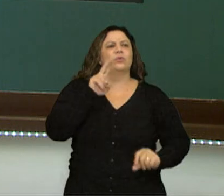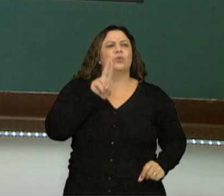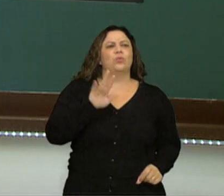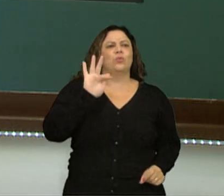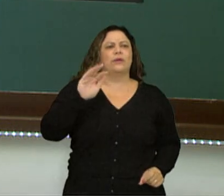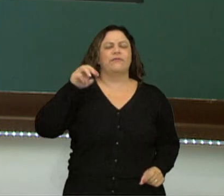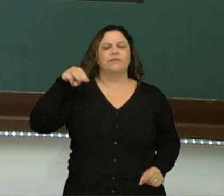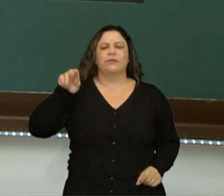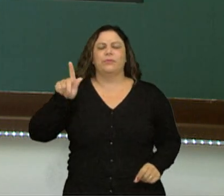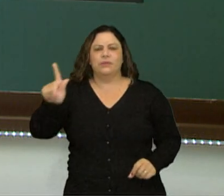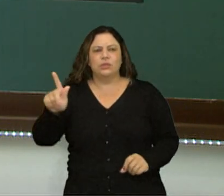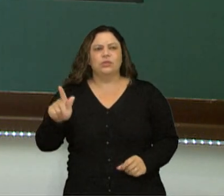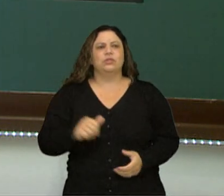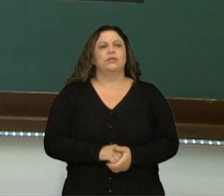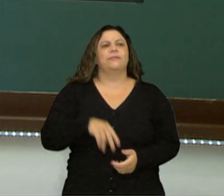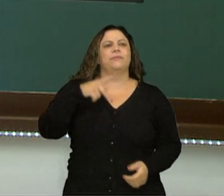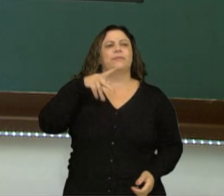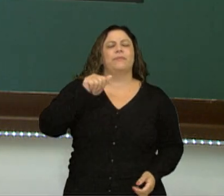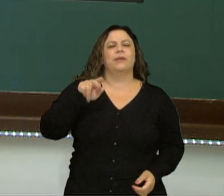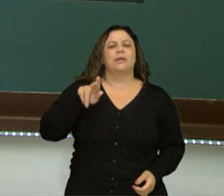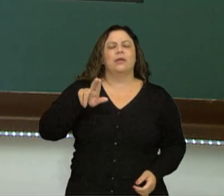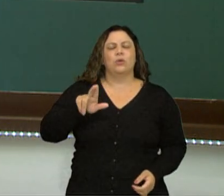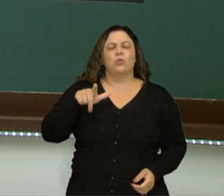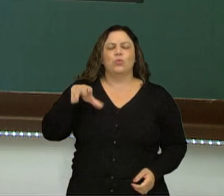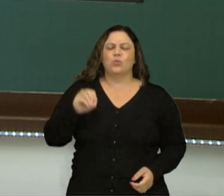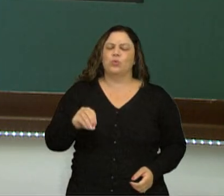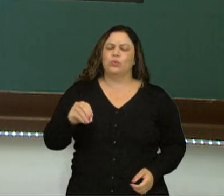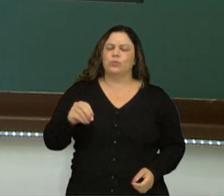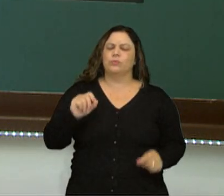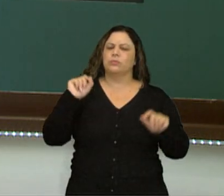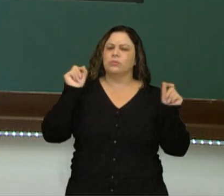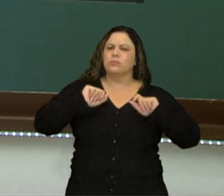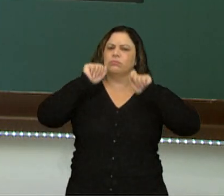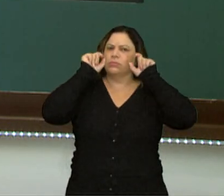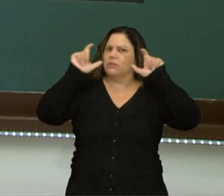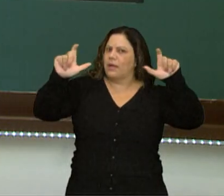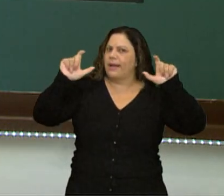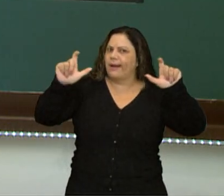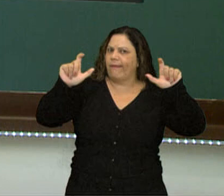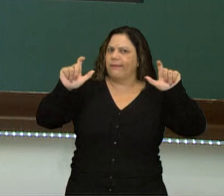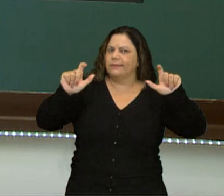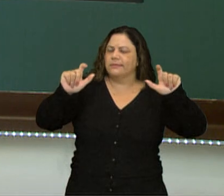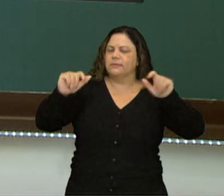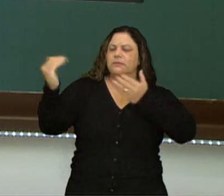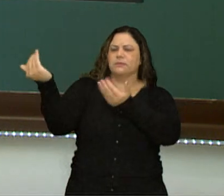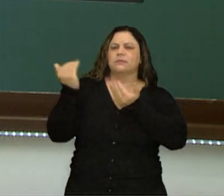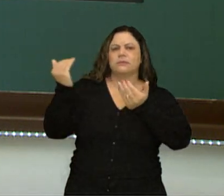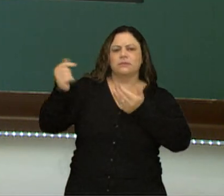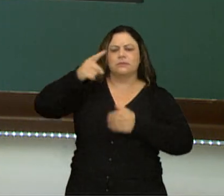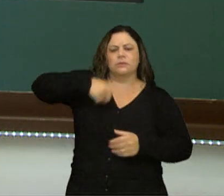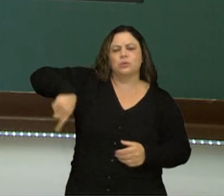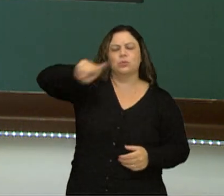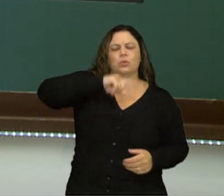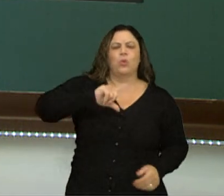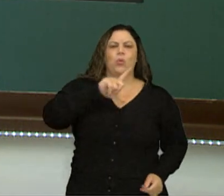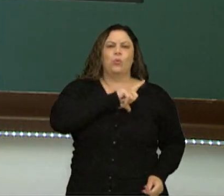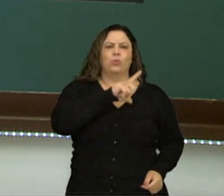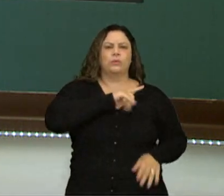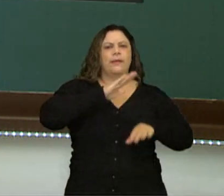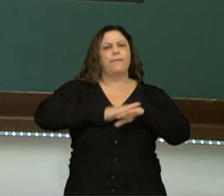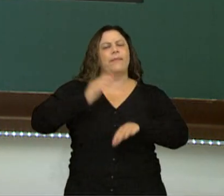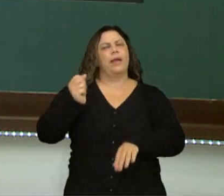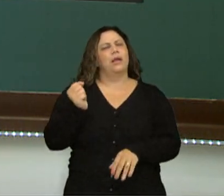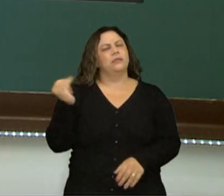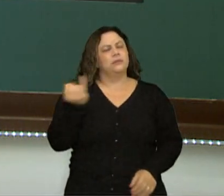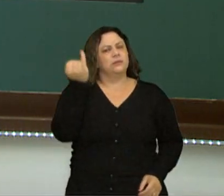Pinho Ribeiro, alerta sobre essa tendência entre os jovens. Um mundo onde o ter é mais importante